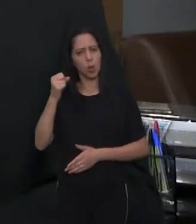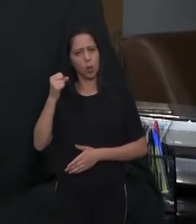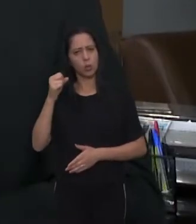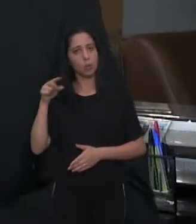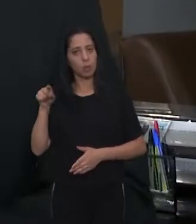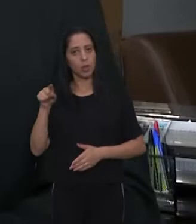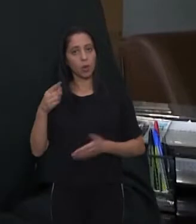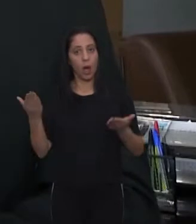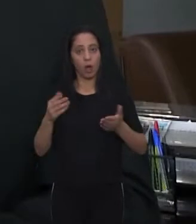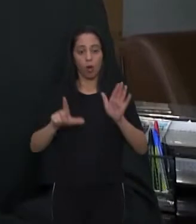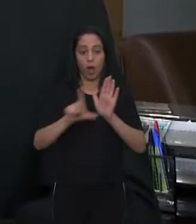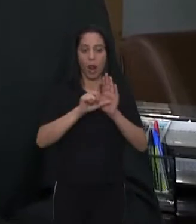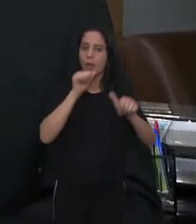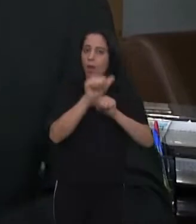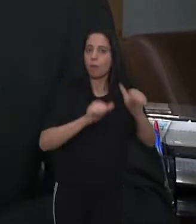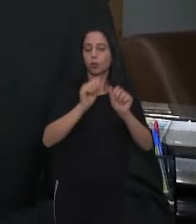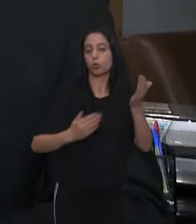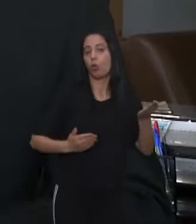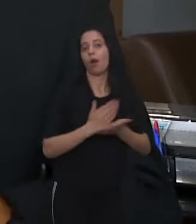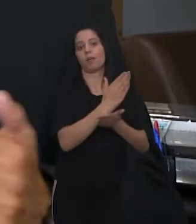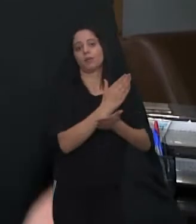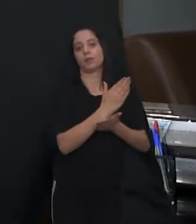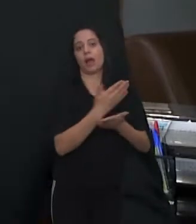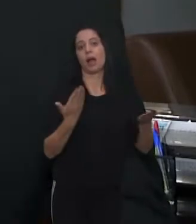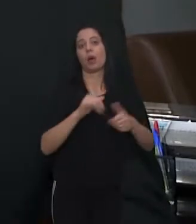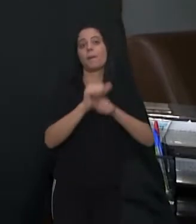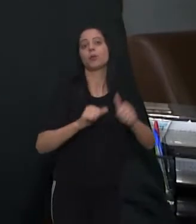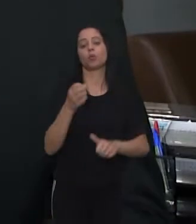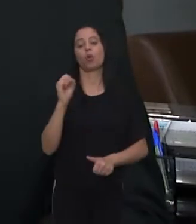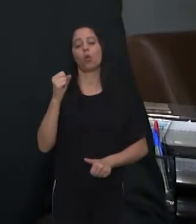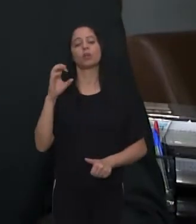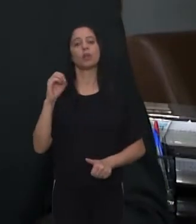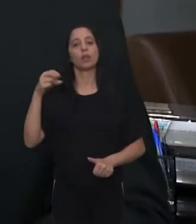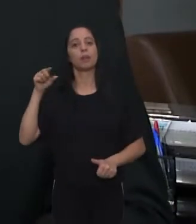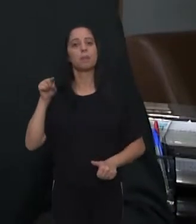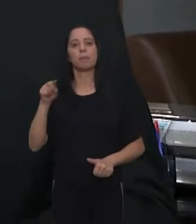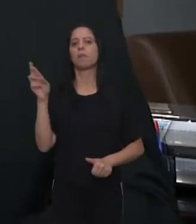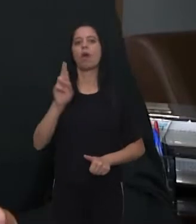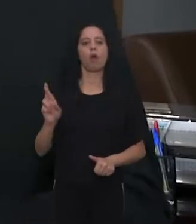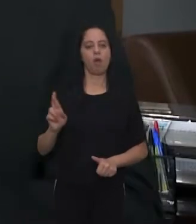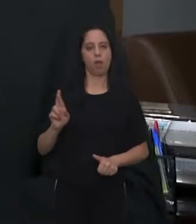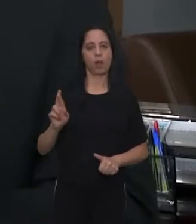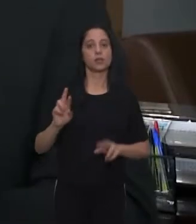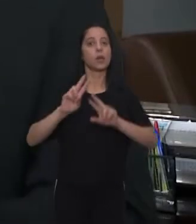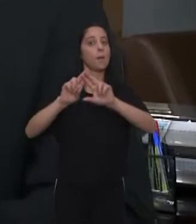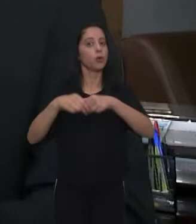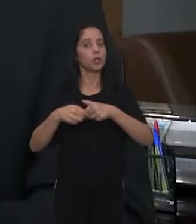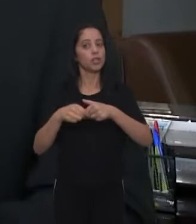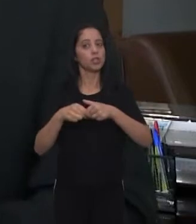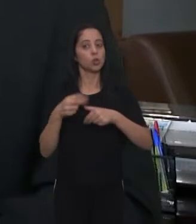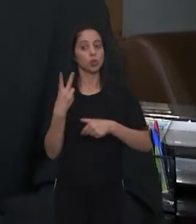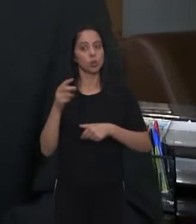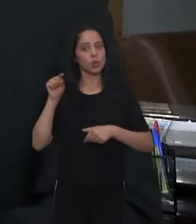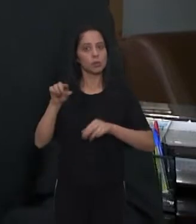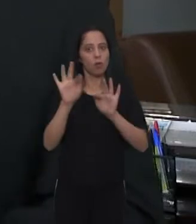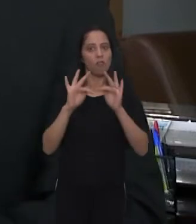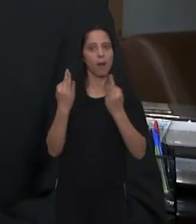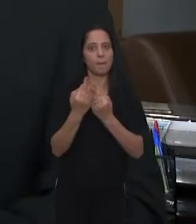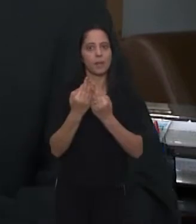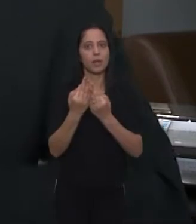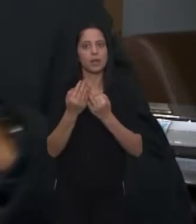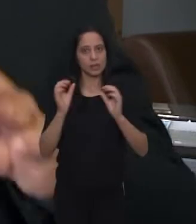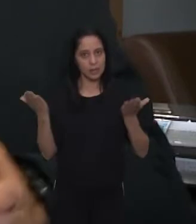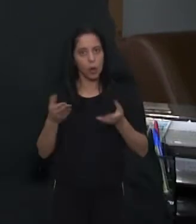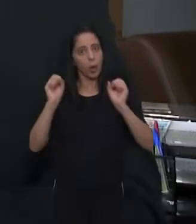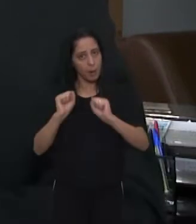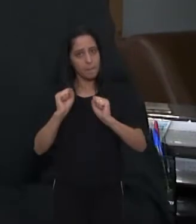da Lei da TV a planta genérica de valores passou para 80 mil reais estão com isso houve a inclusão de duas mil novas famílias nas